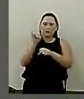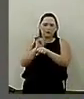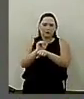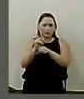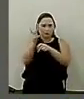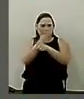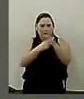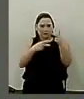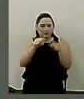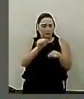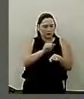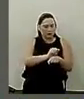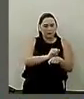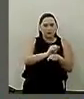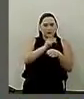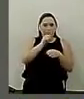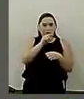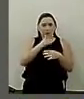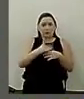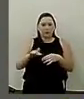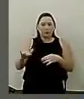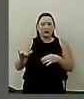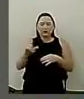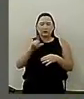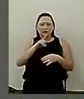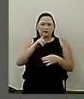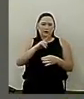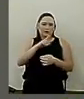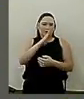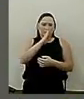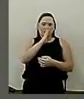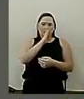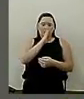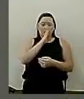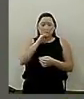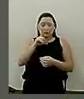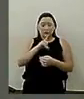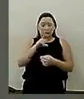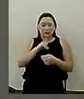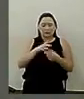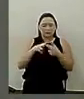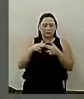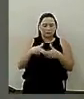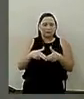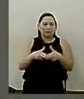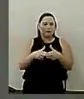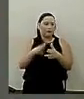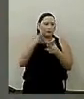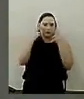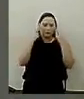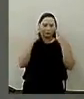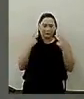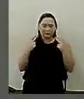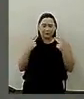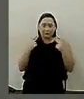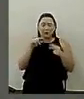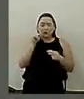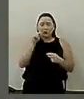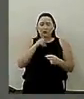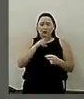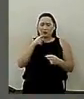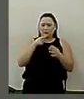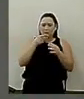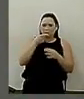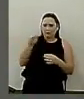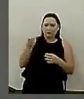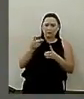fúria da água. Tudo cessou e veio a bonança. Então lhes disse: onde está a